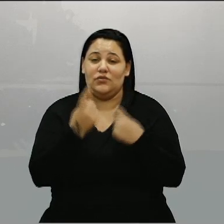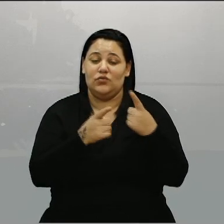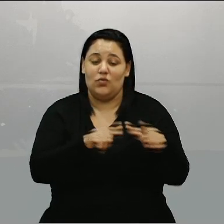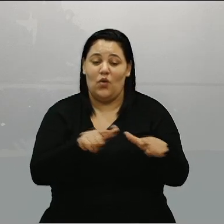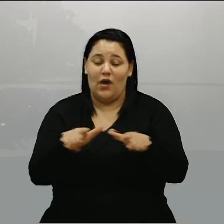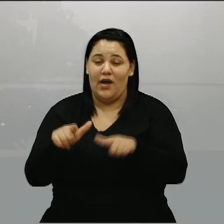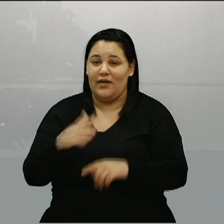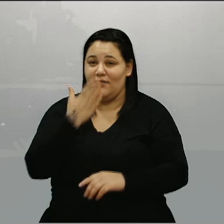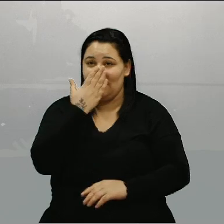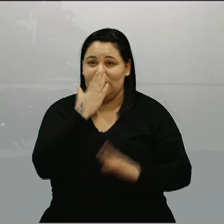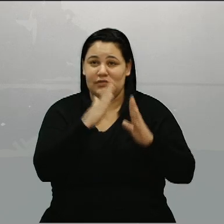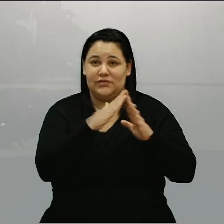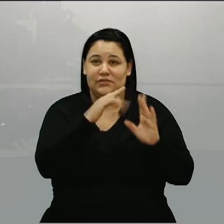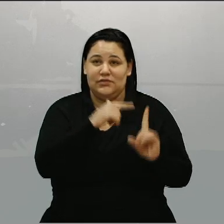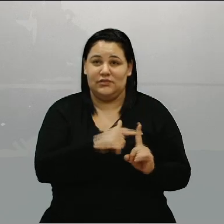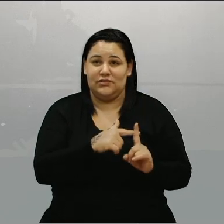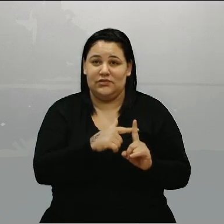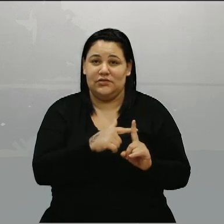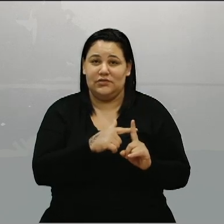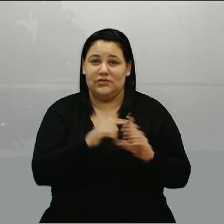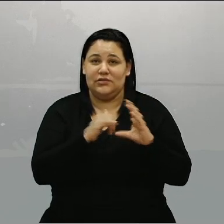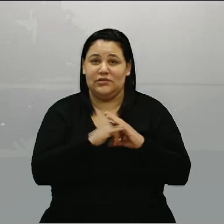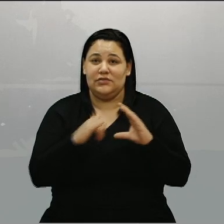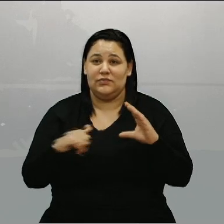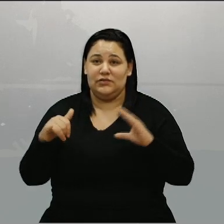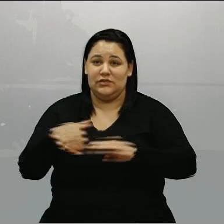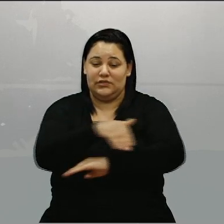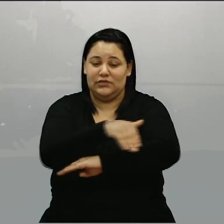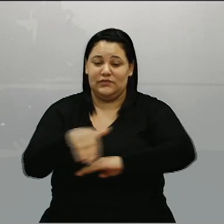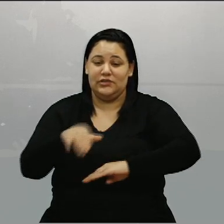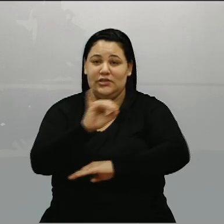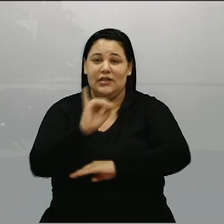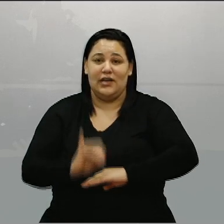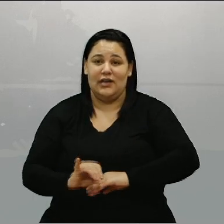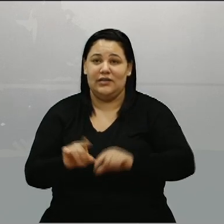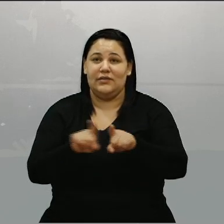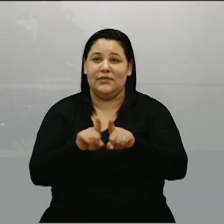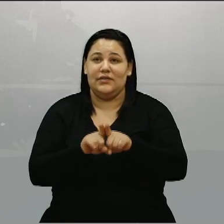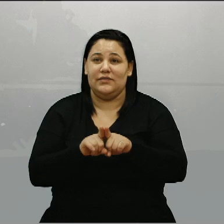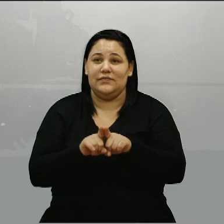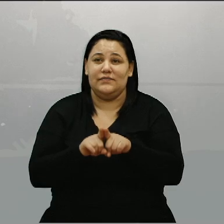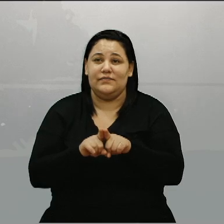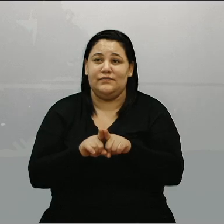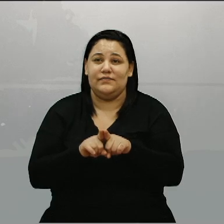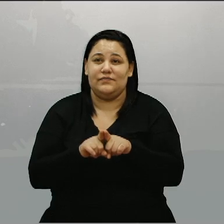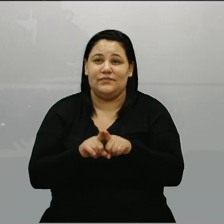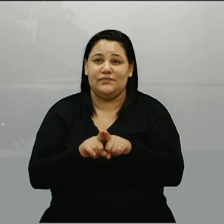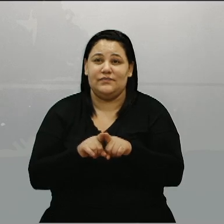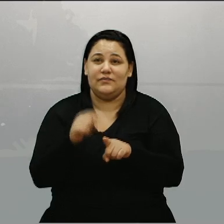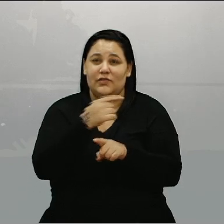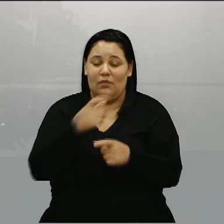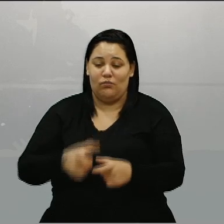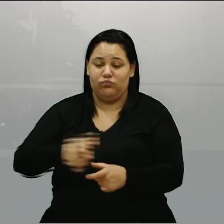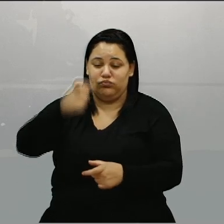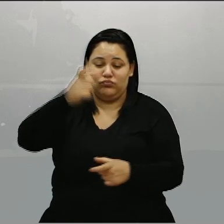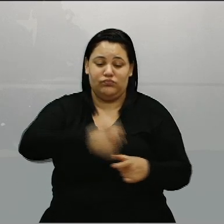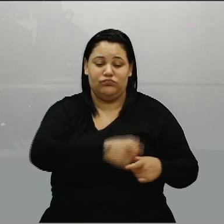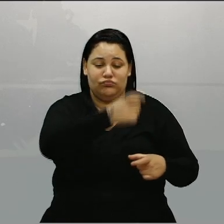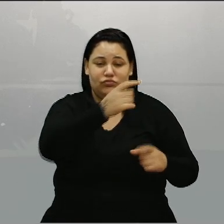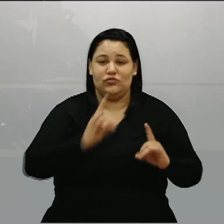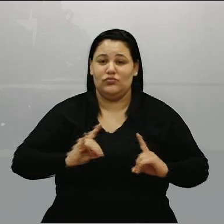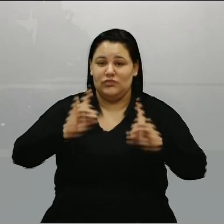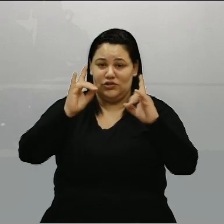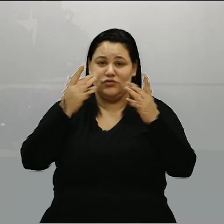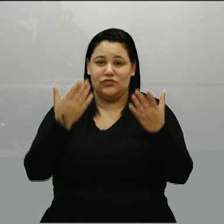frente à igreja São Pellegrino, na Avenida Itália. Essas cordoalhas saem do prédio para atravessar a rua e